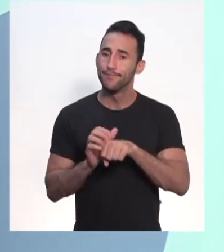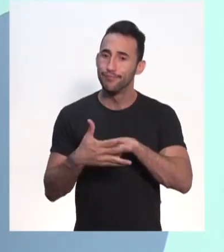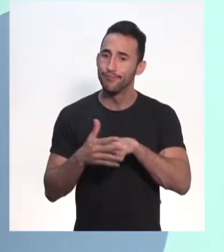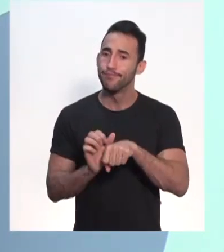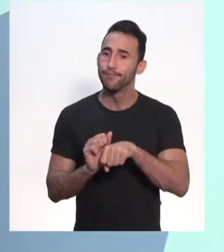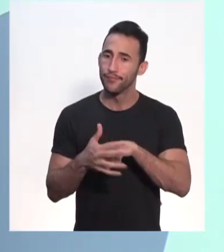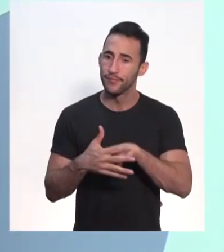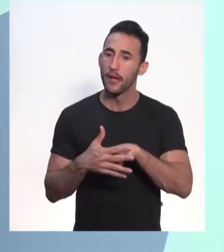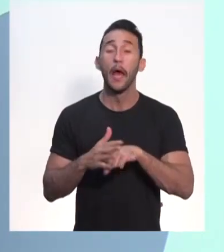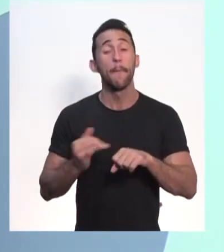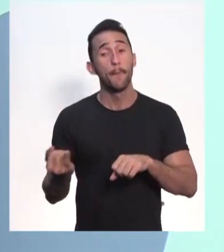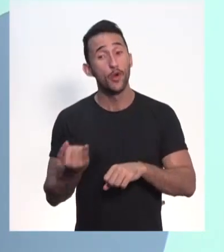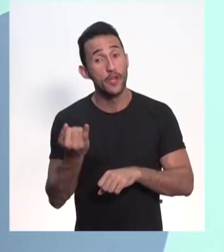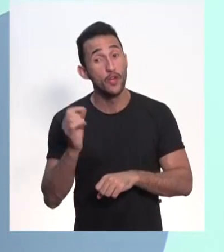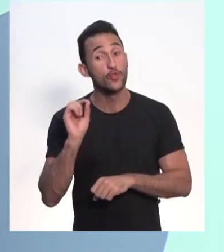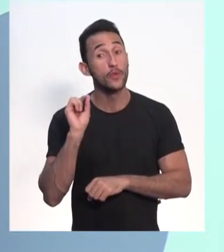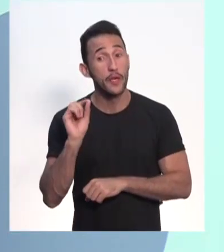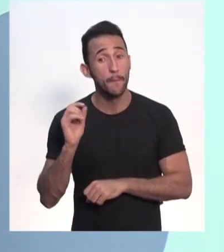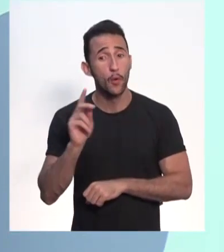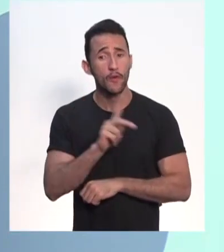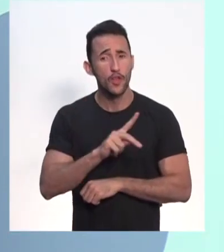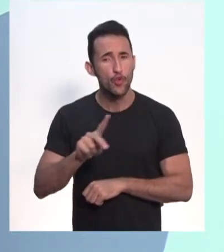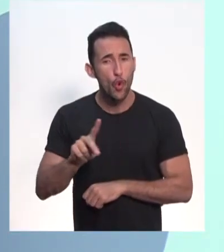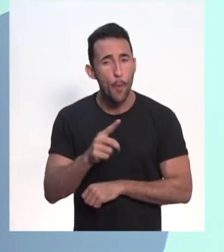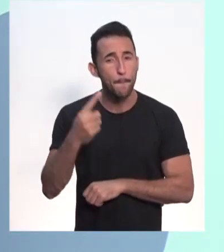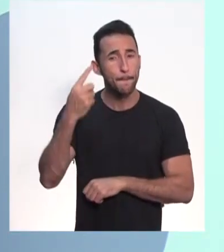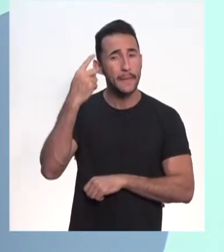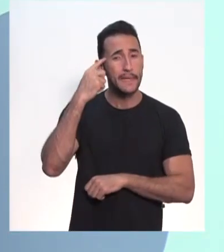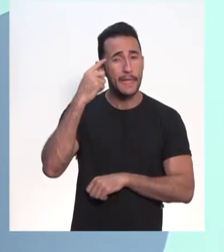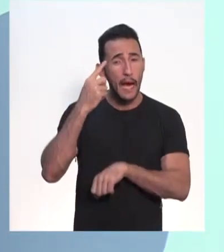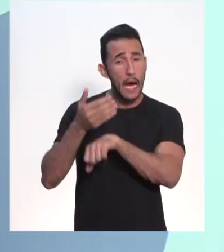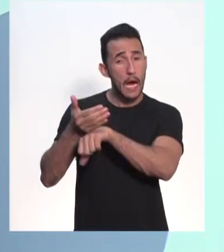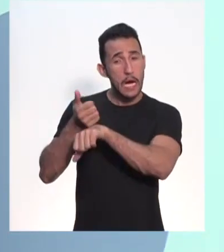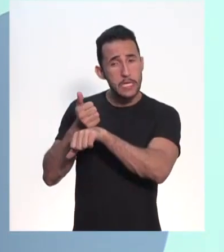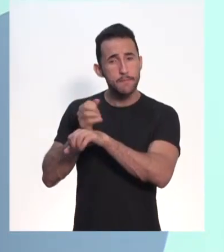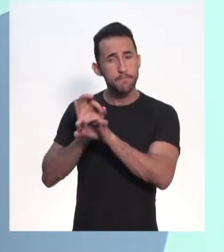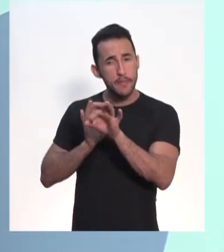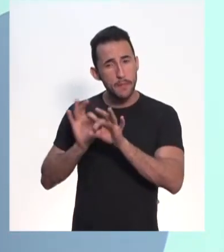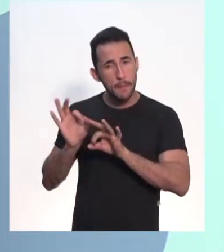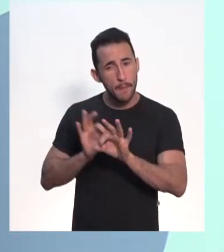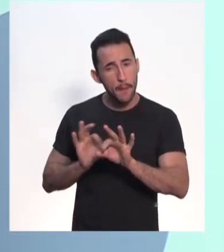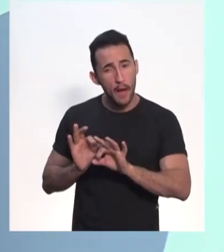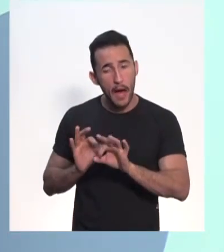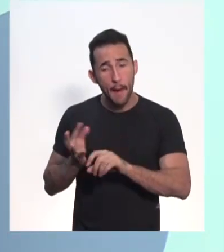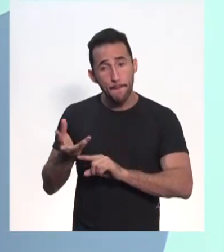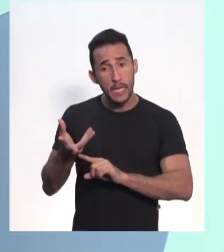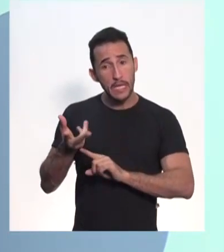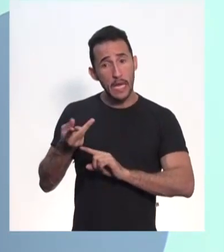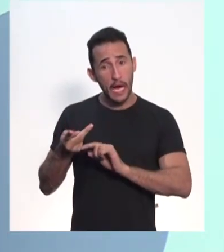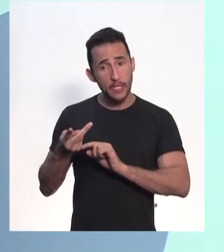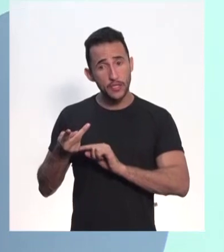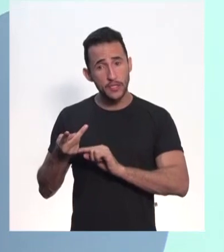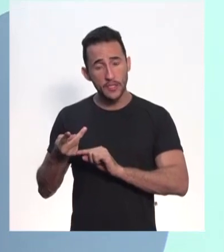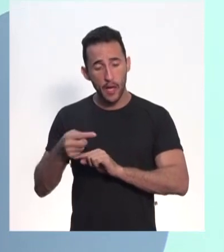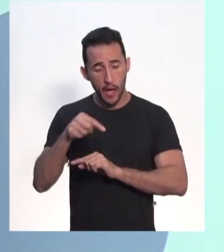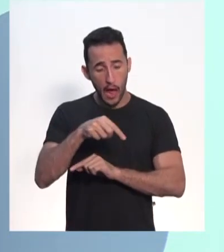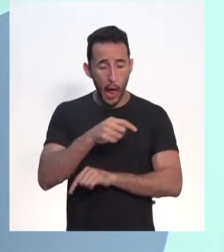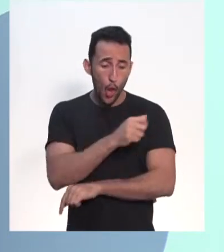handball, e a gente não vai jogar, né, porque a gente não pode ter o contato físico, mas os